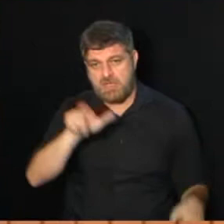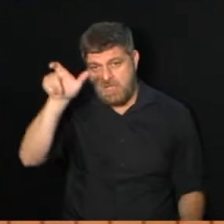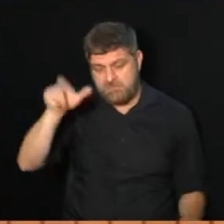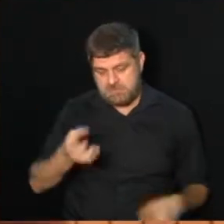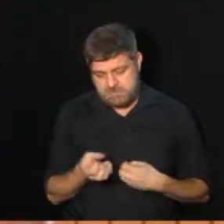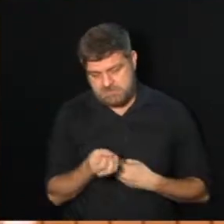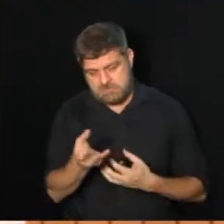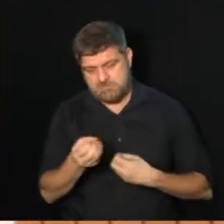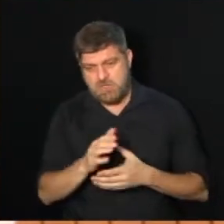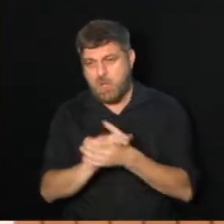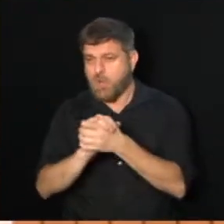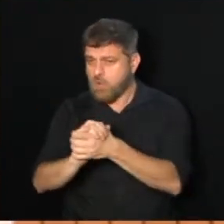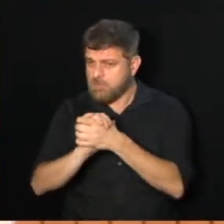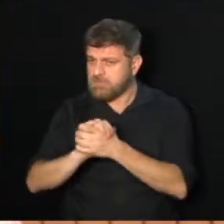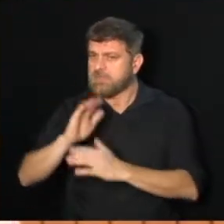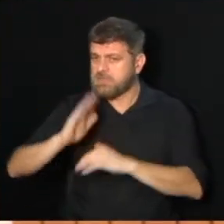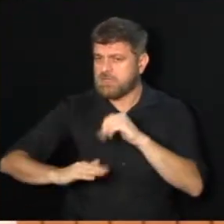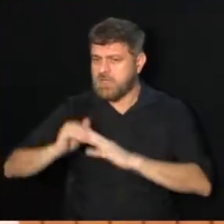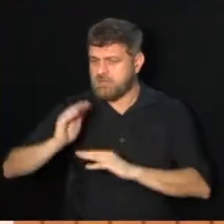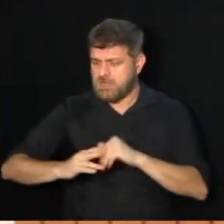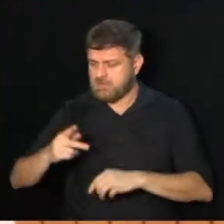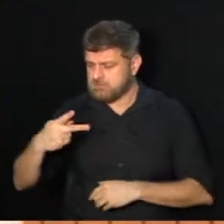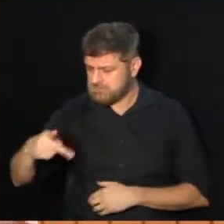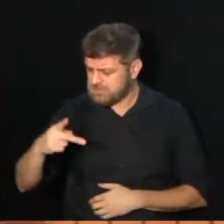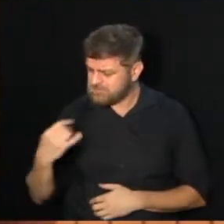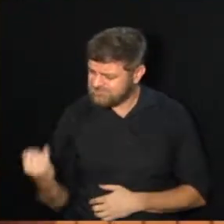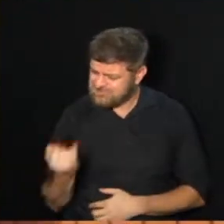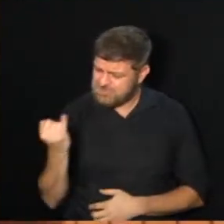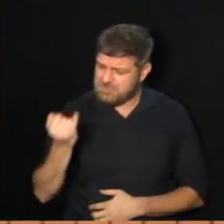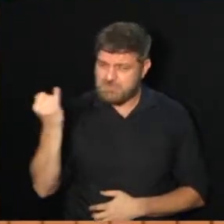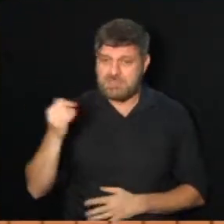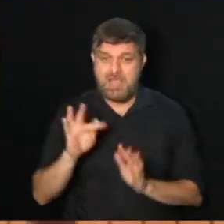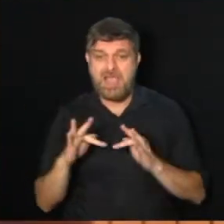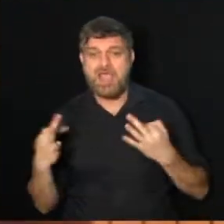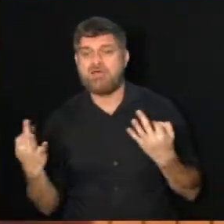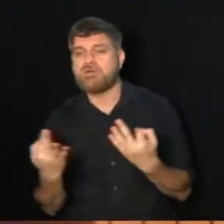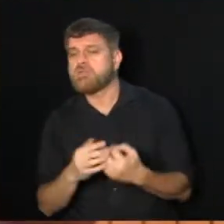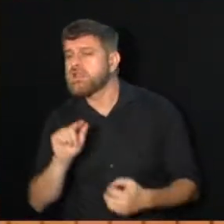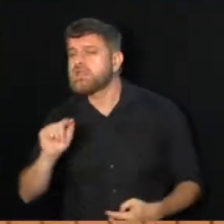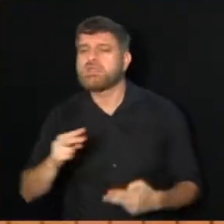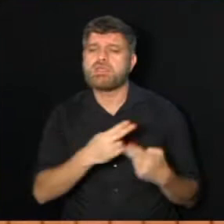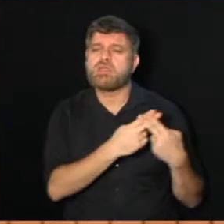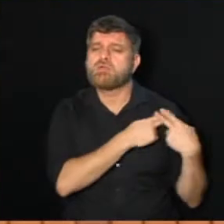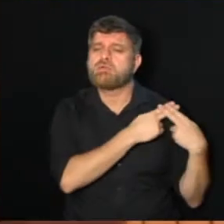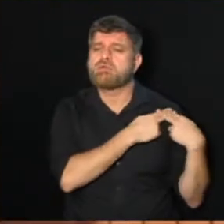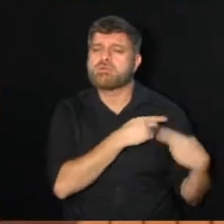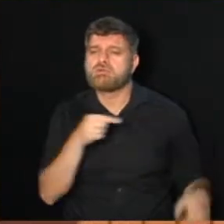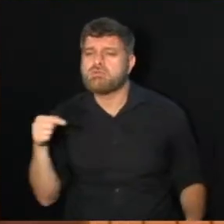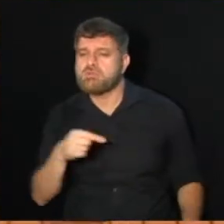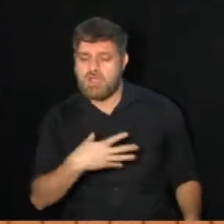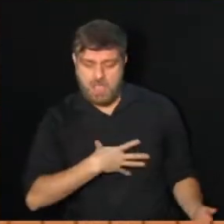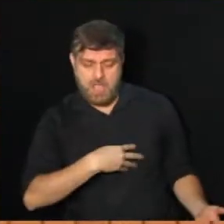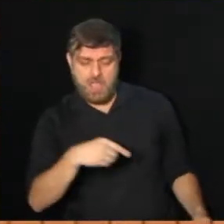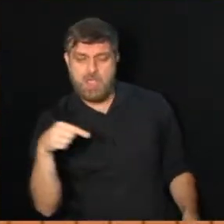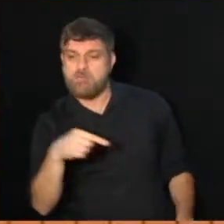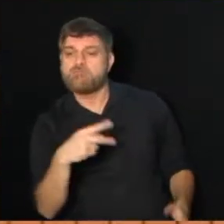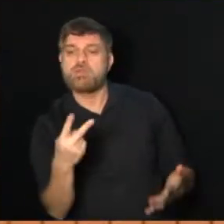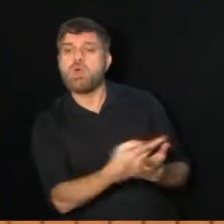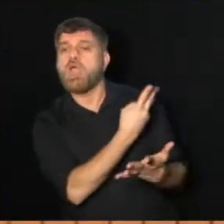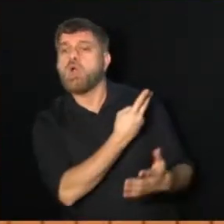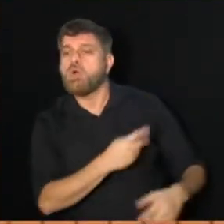aqui. Parabéns pelo seu trabalho. Muito importante. Os familiares. Quem é o responsável por um ato que o meu filho